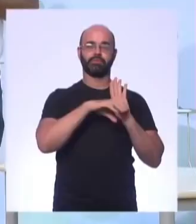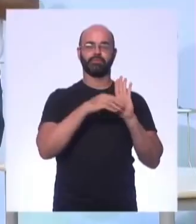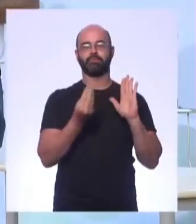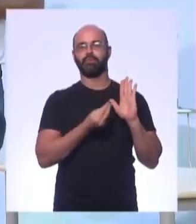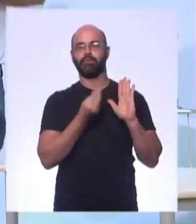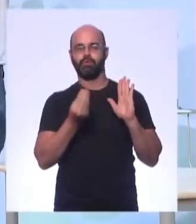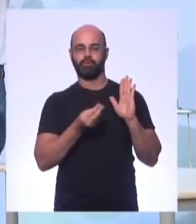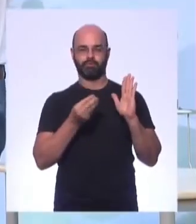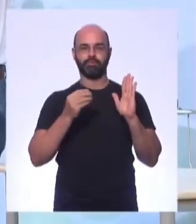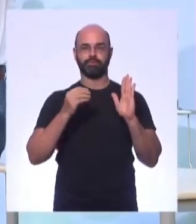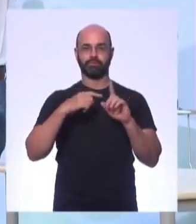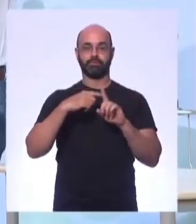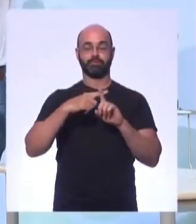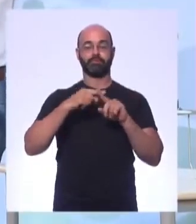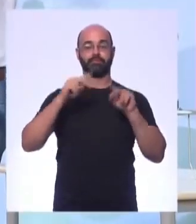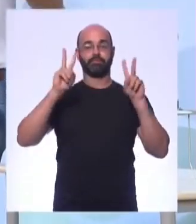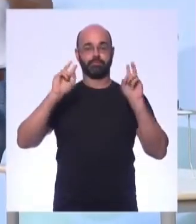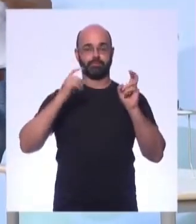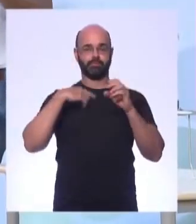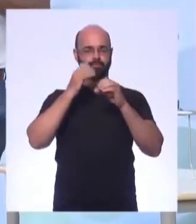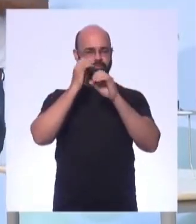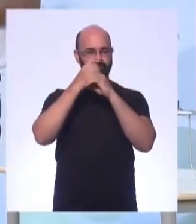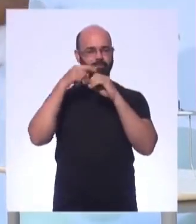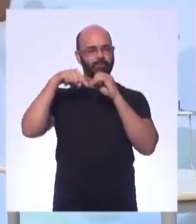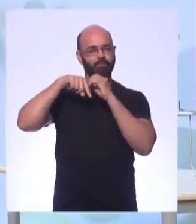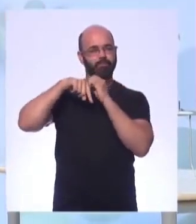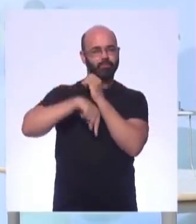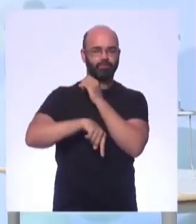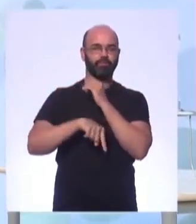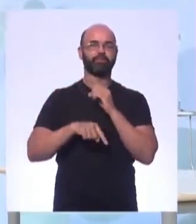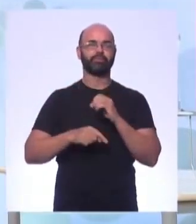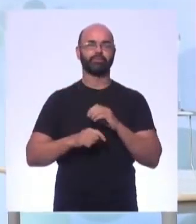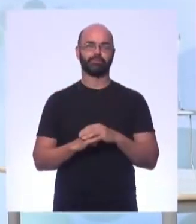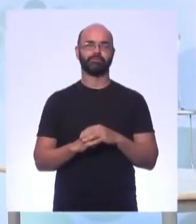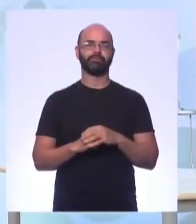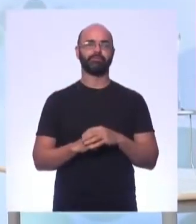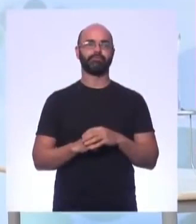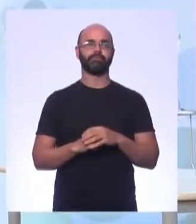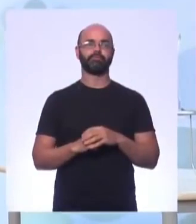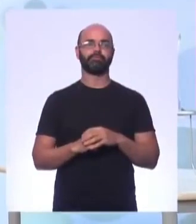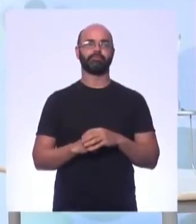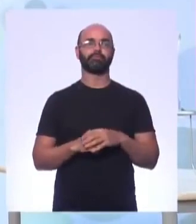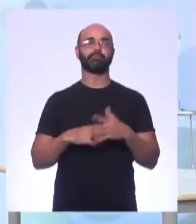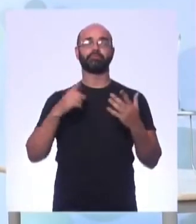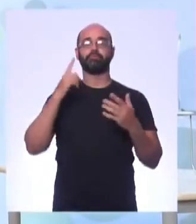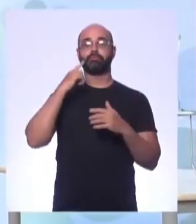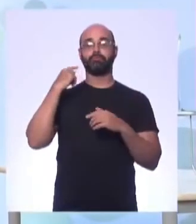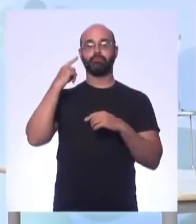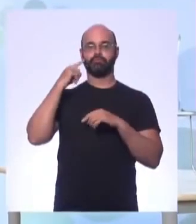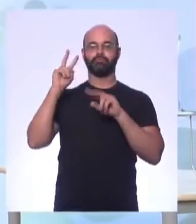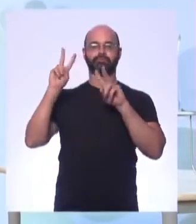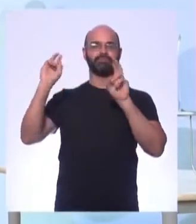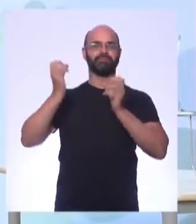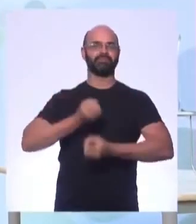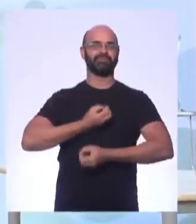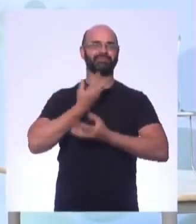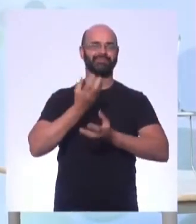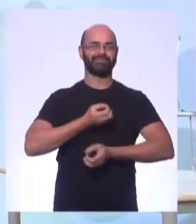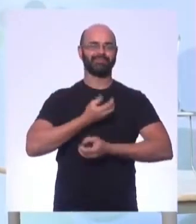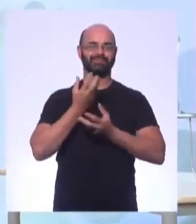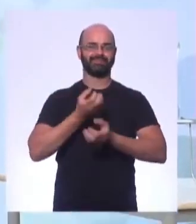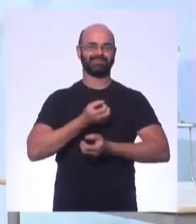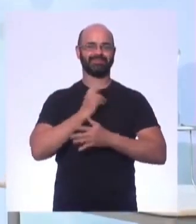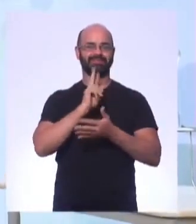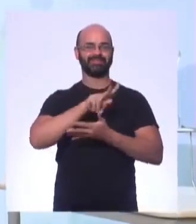de temperatura do ponto de vista microscópico, certo? Vamos lá? E aí tem aí uma poesia,